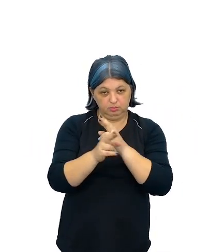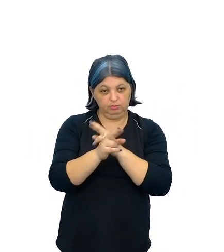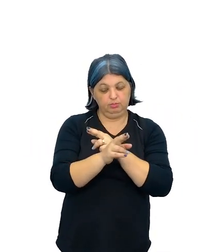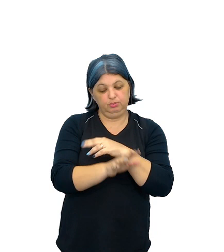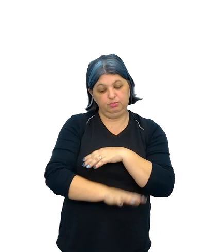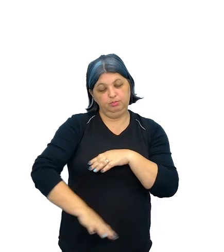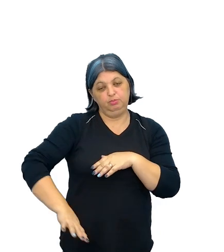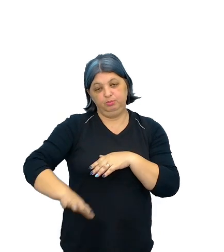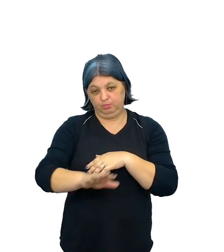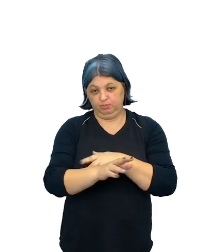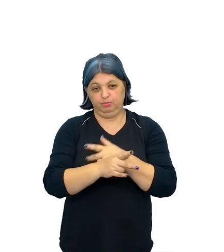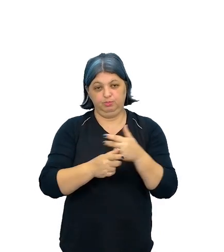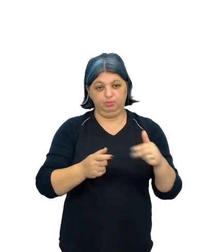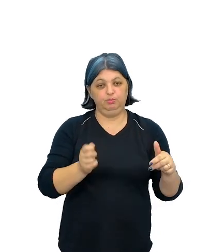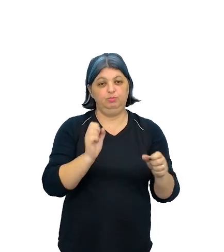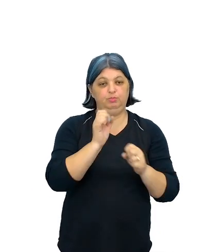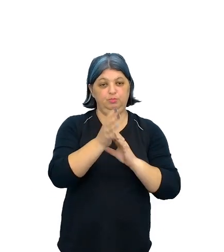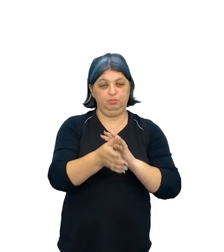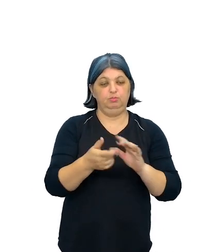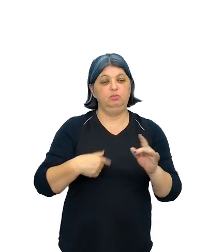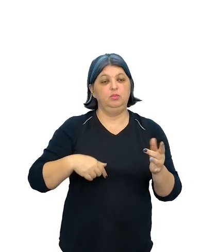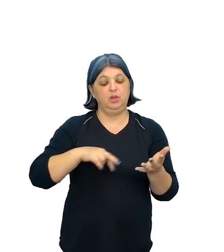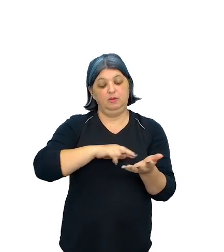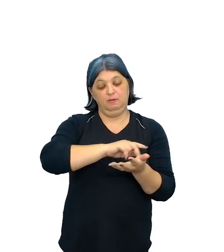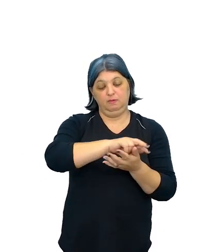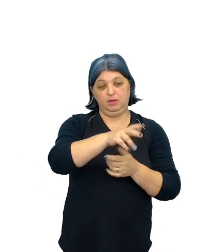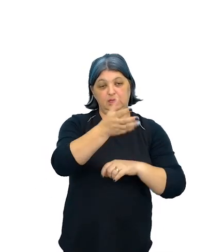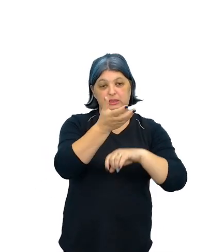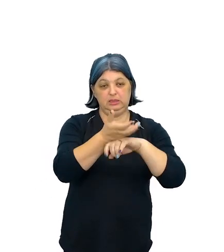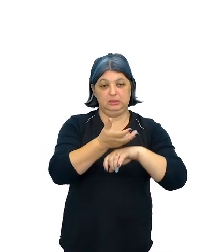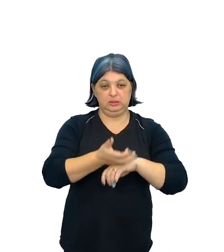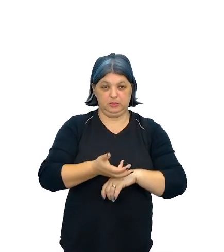de atuação e também a várias disciplinas. Vale